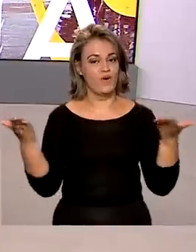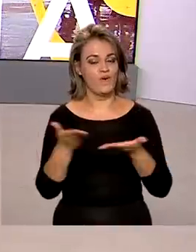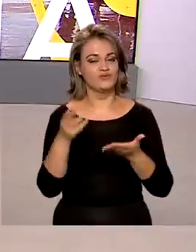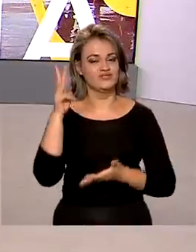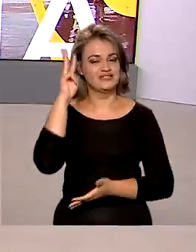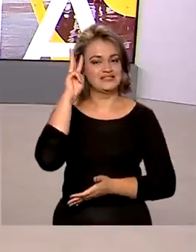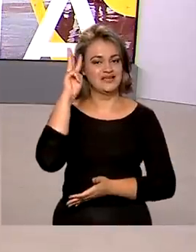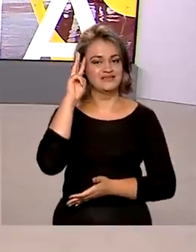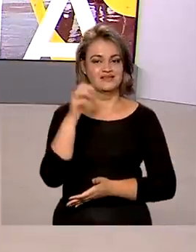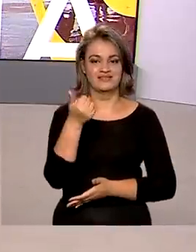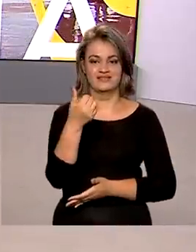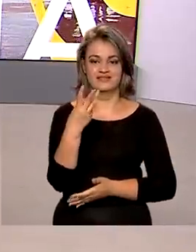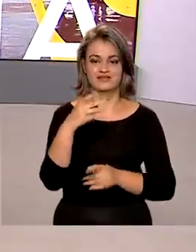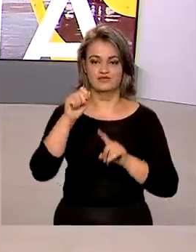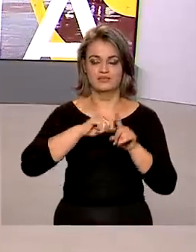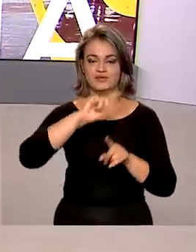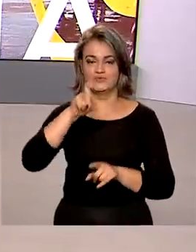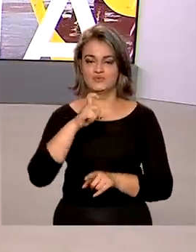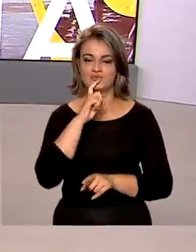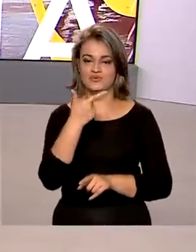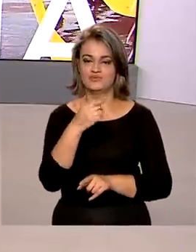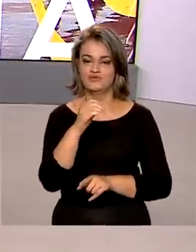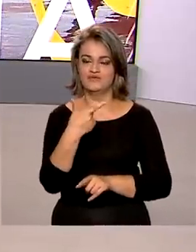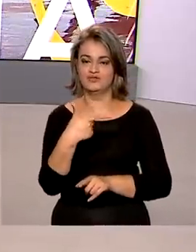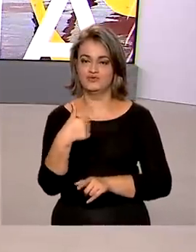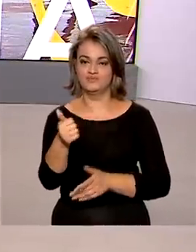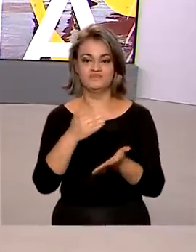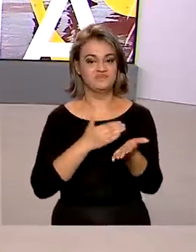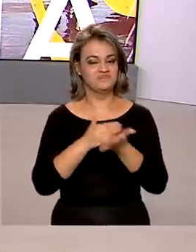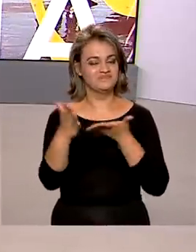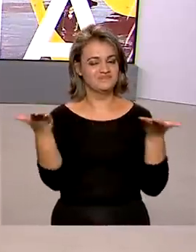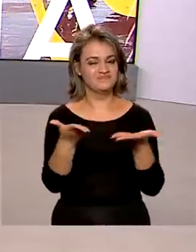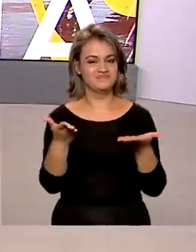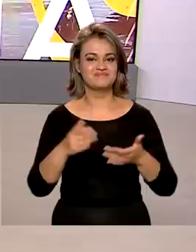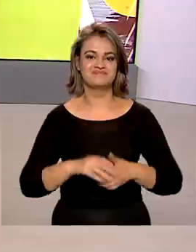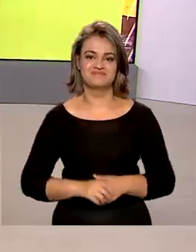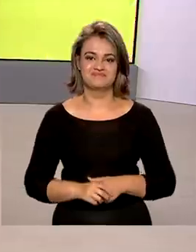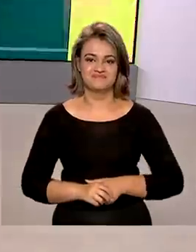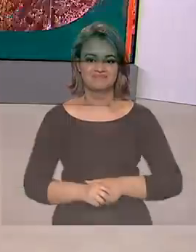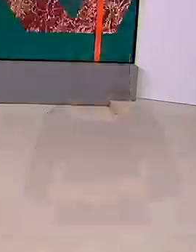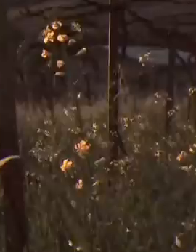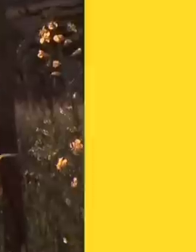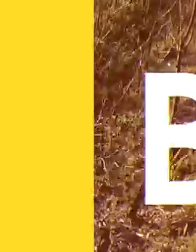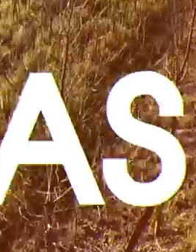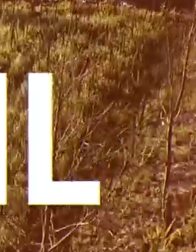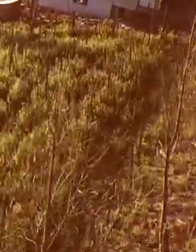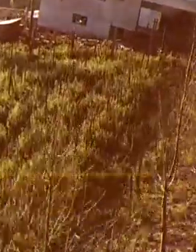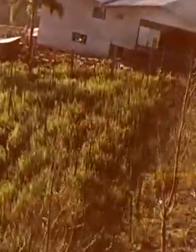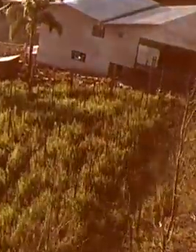desta terça-feira, 13 de julho de 2021. O Brasil em Dia já está no ar.